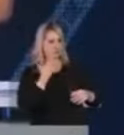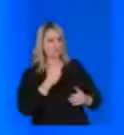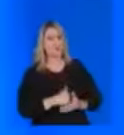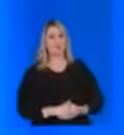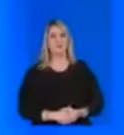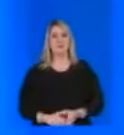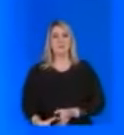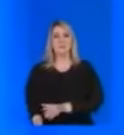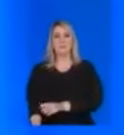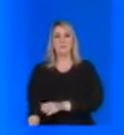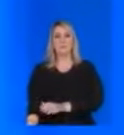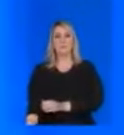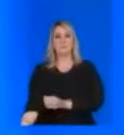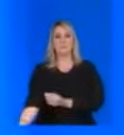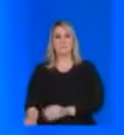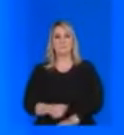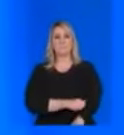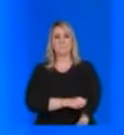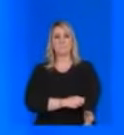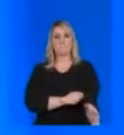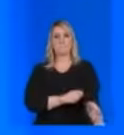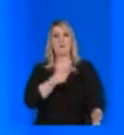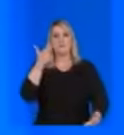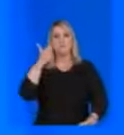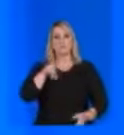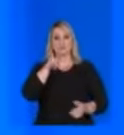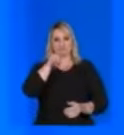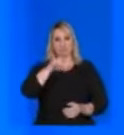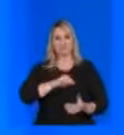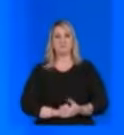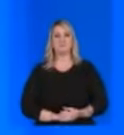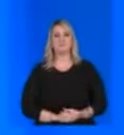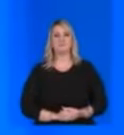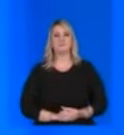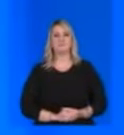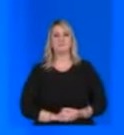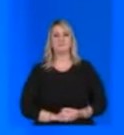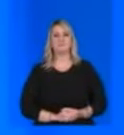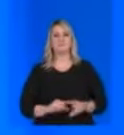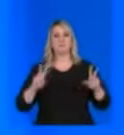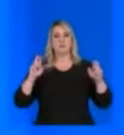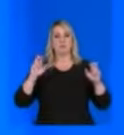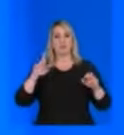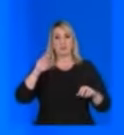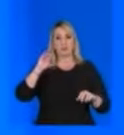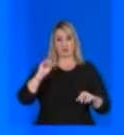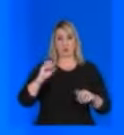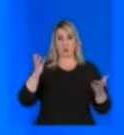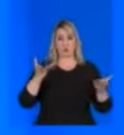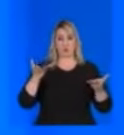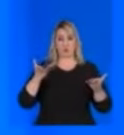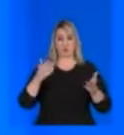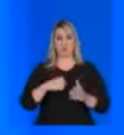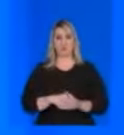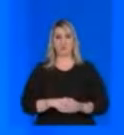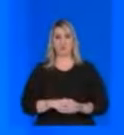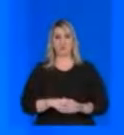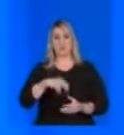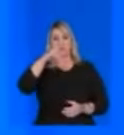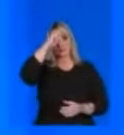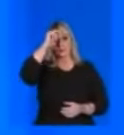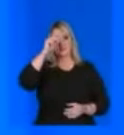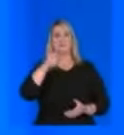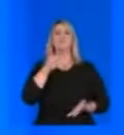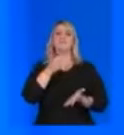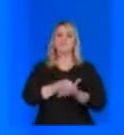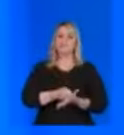feg Jandira novamente para você a questão da da cidade do Rio de Janeiro hoje Jandira a prefeitura